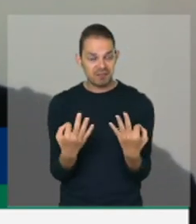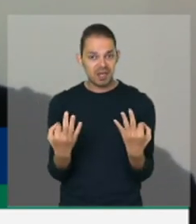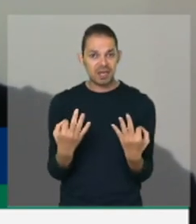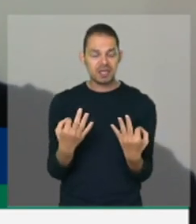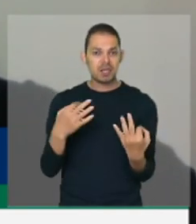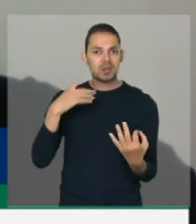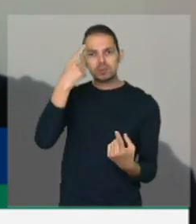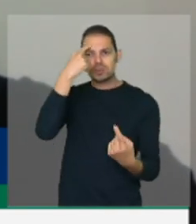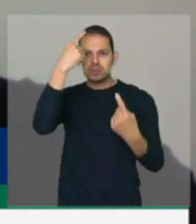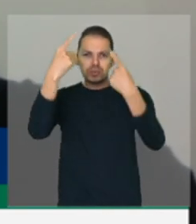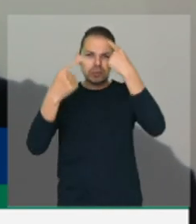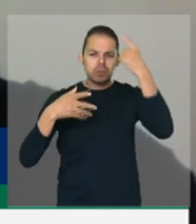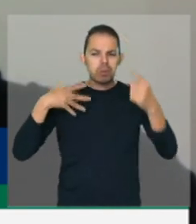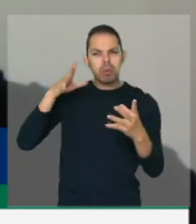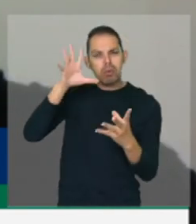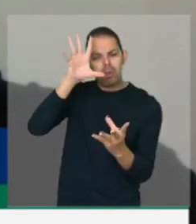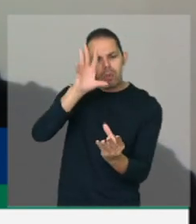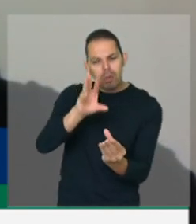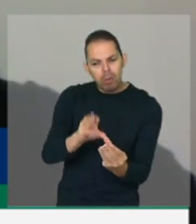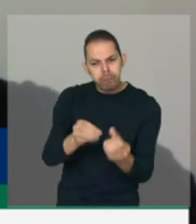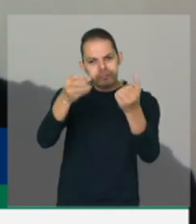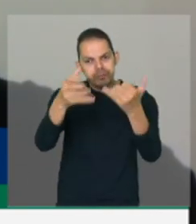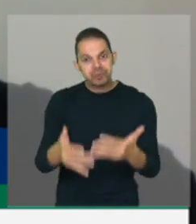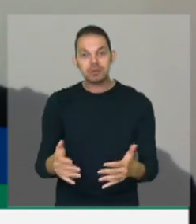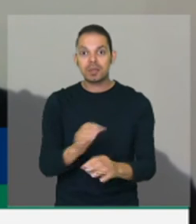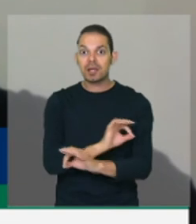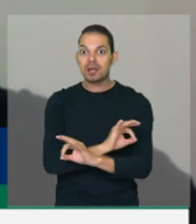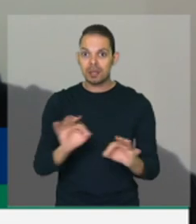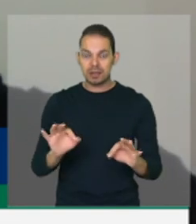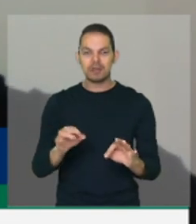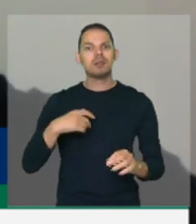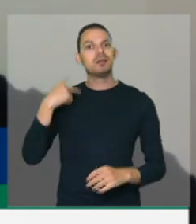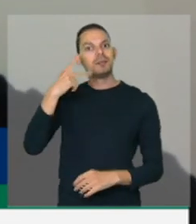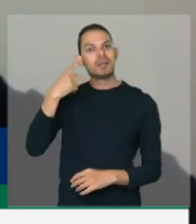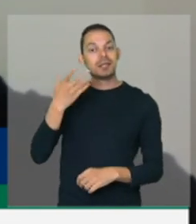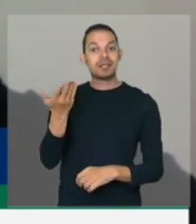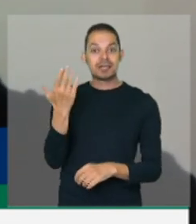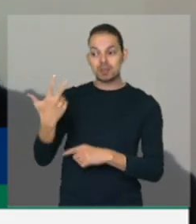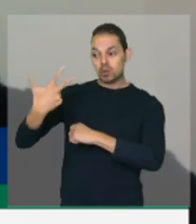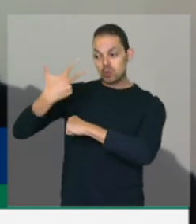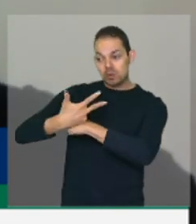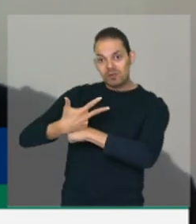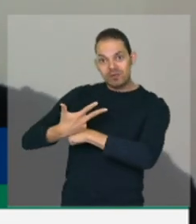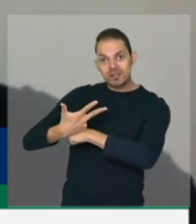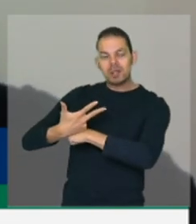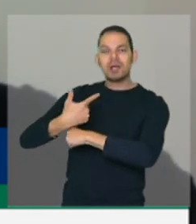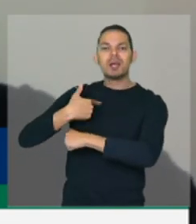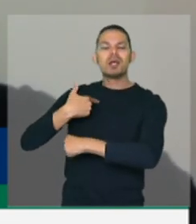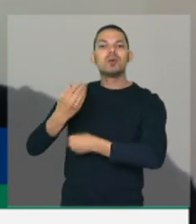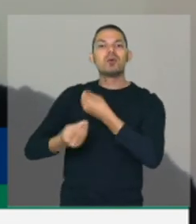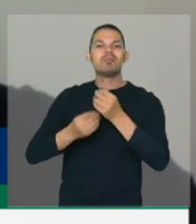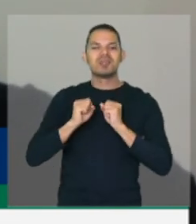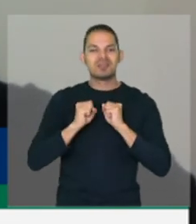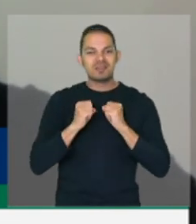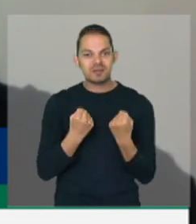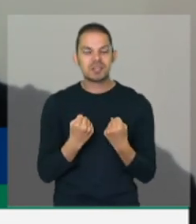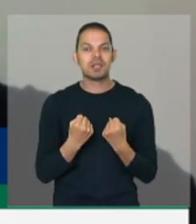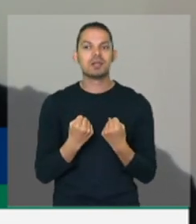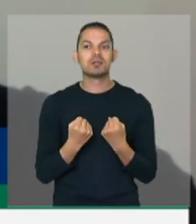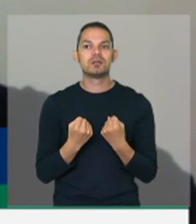de ideias, e assim mantenho a minha palavra de parlamentar. Naquele momento do vídeo, eu estava defendendo